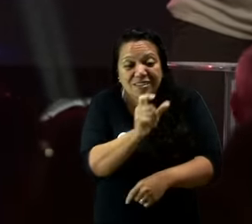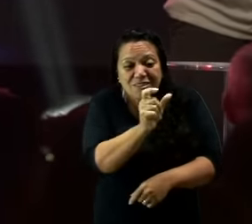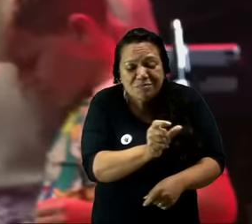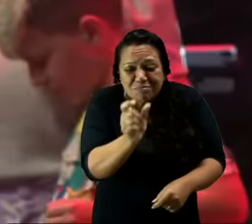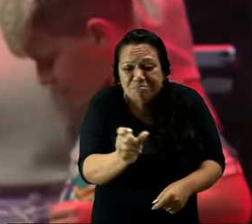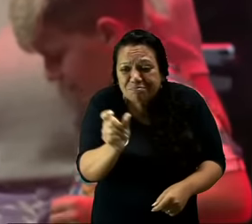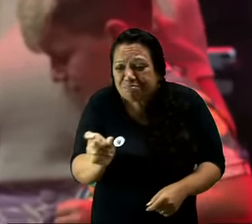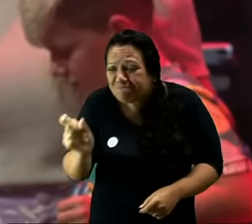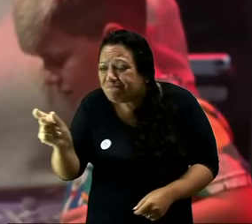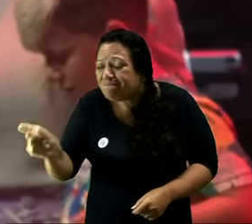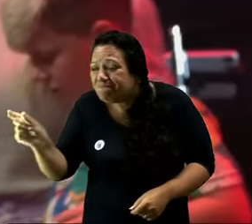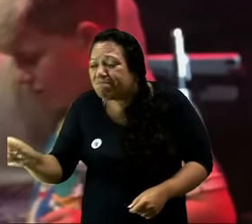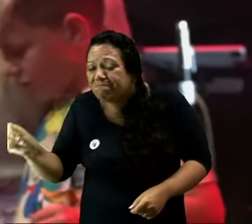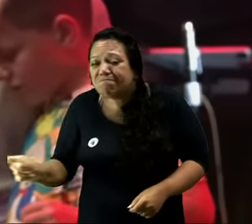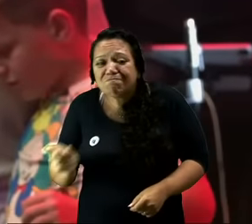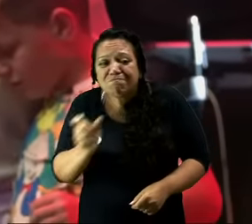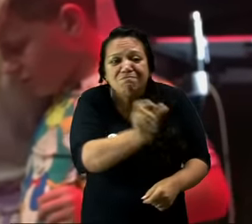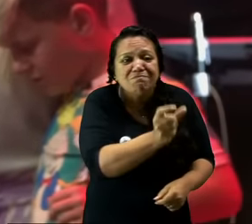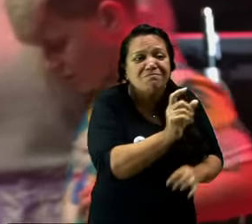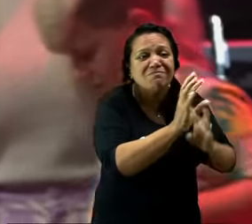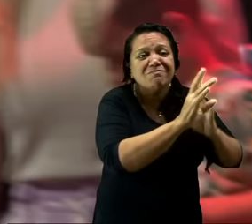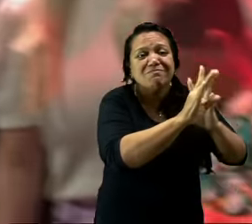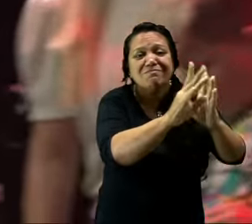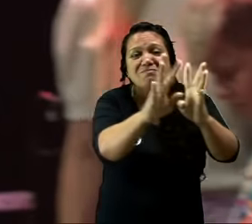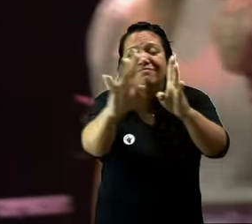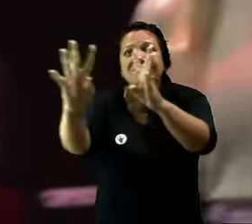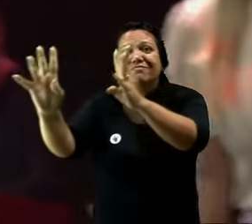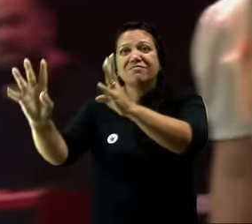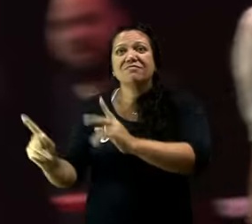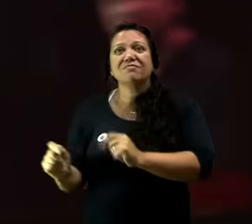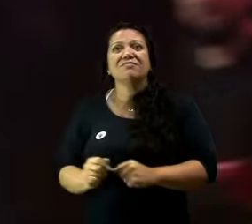Aleluia, Surya Labassi.